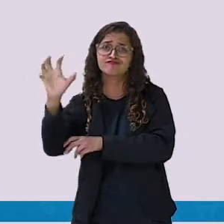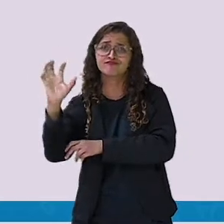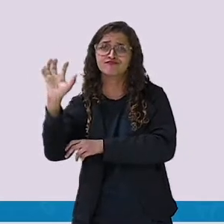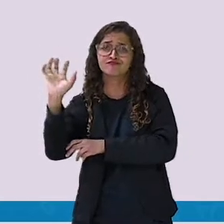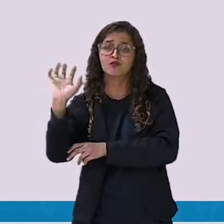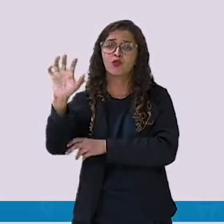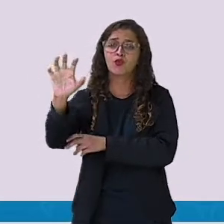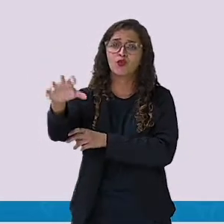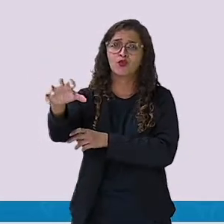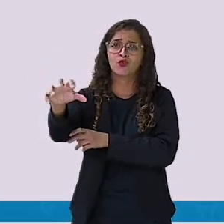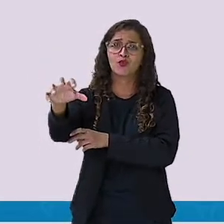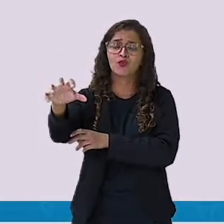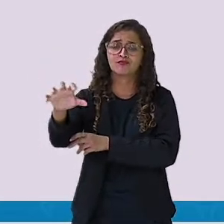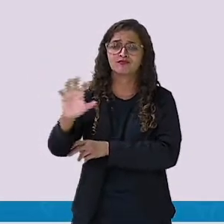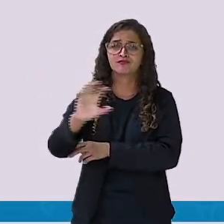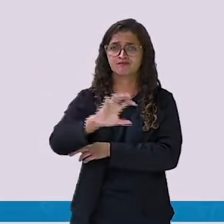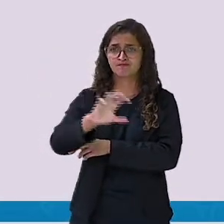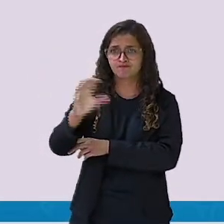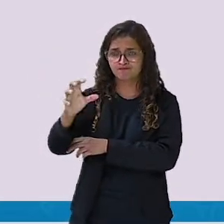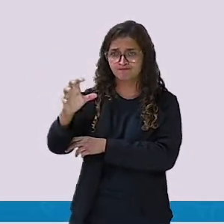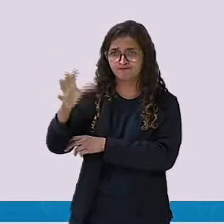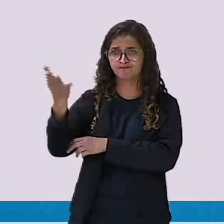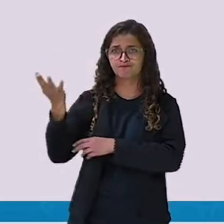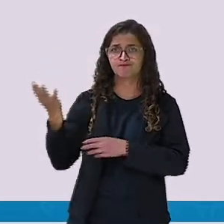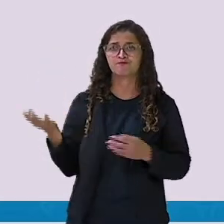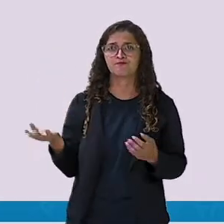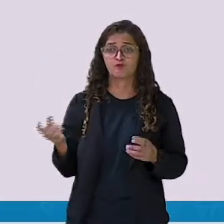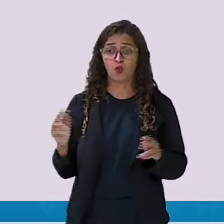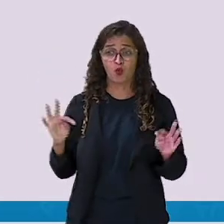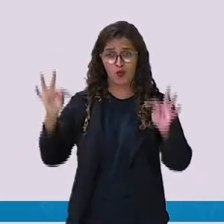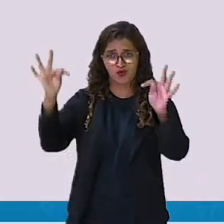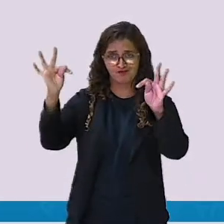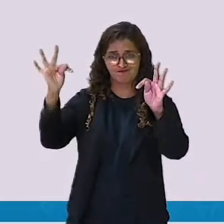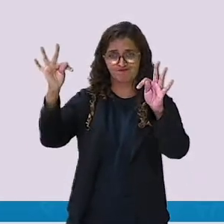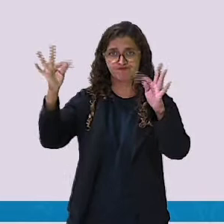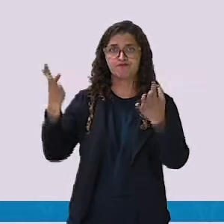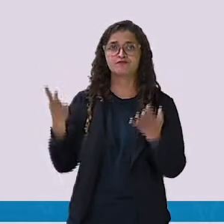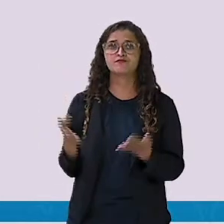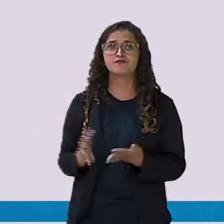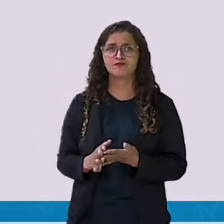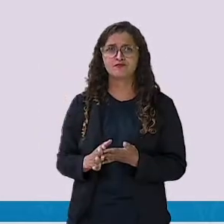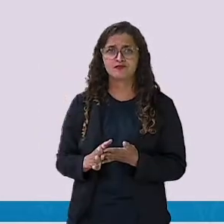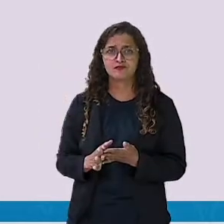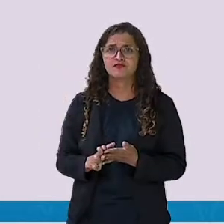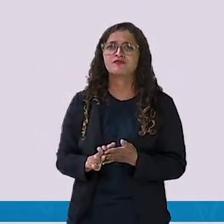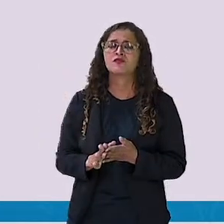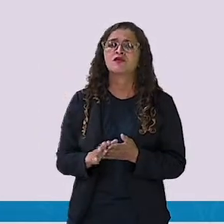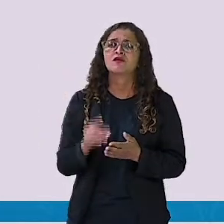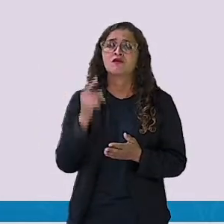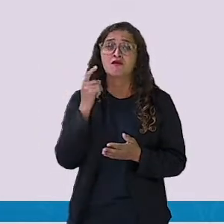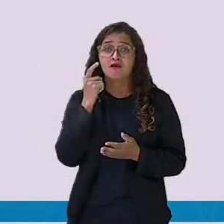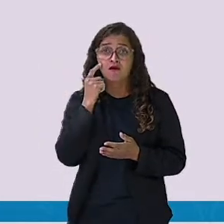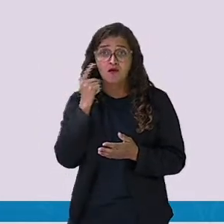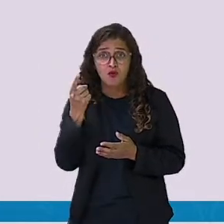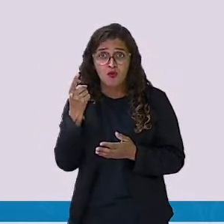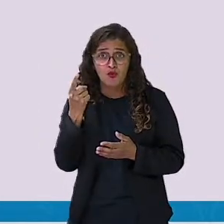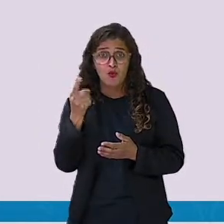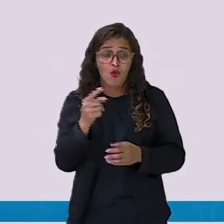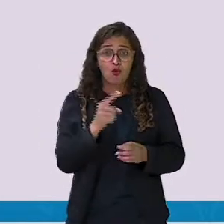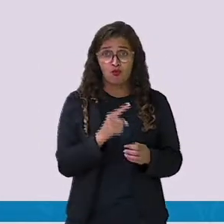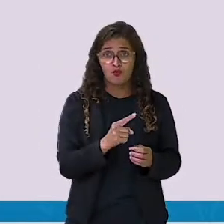interações. Leia junto comigo. Os contrastes no espaço